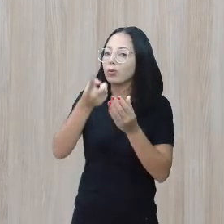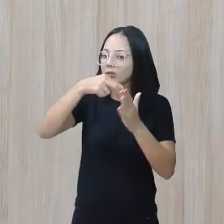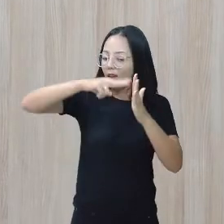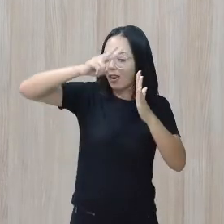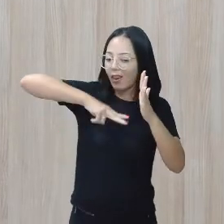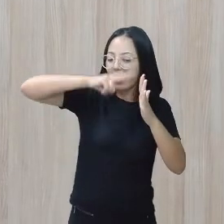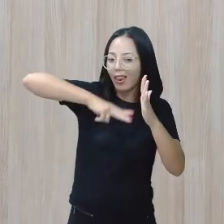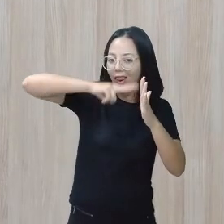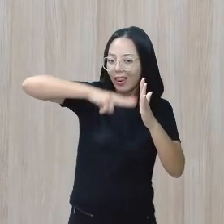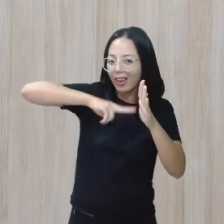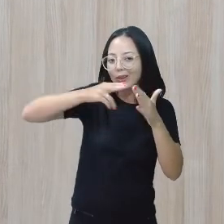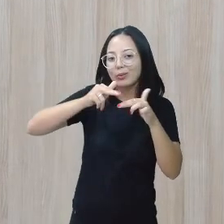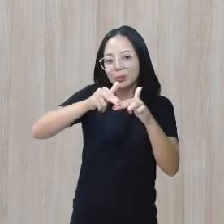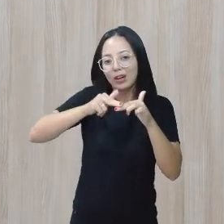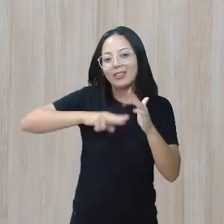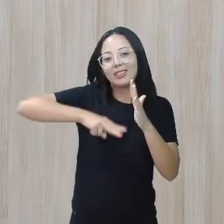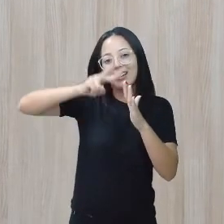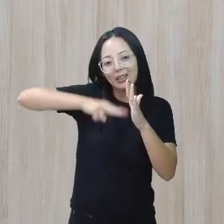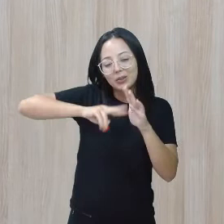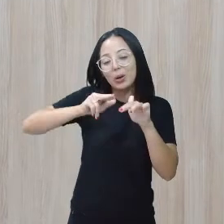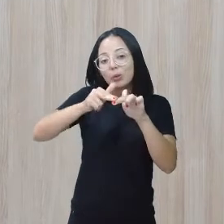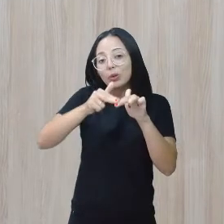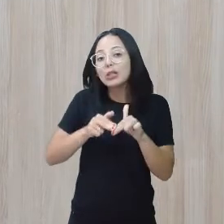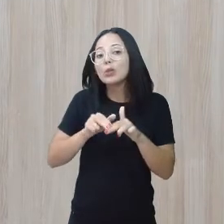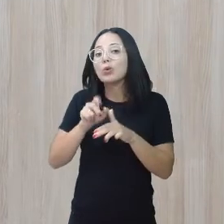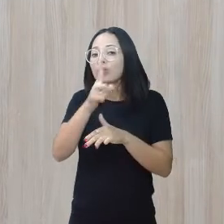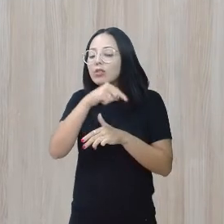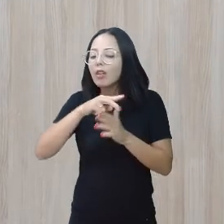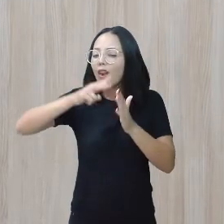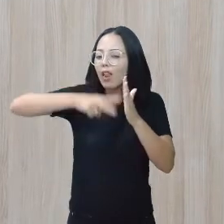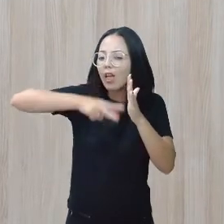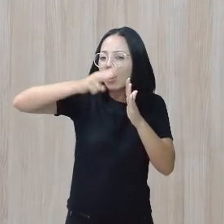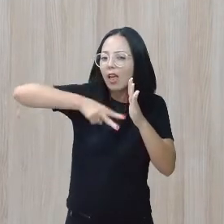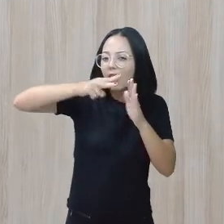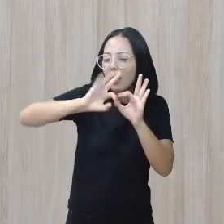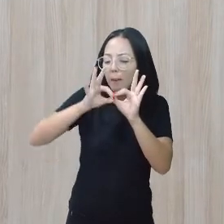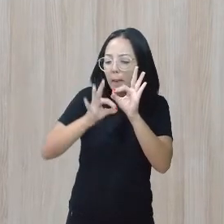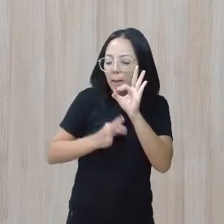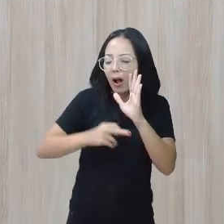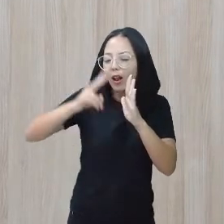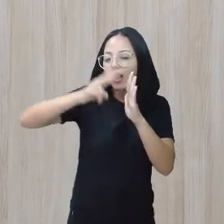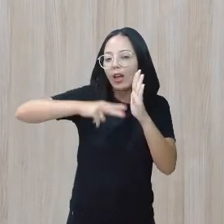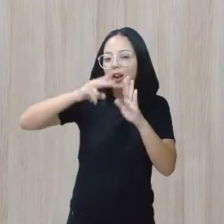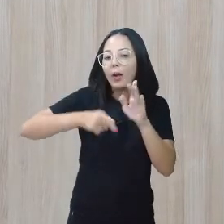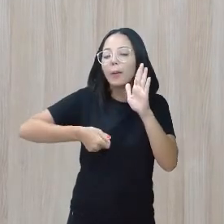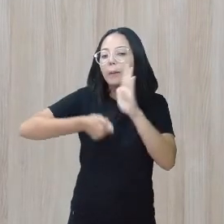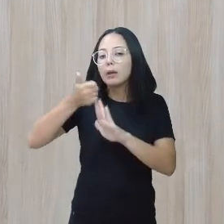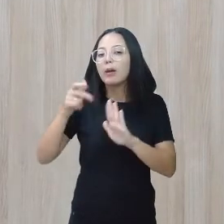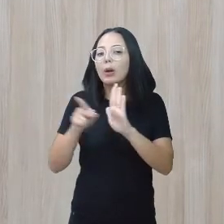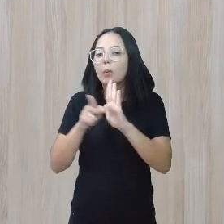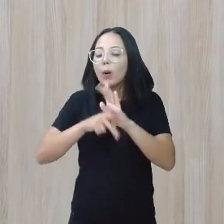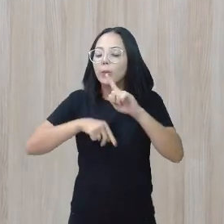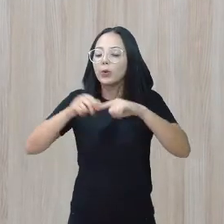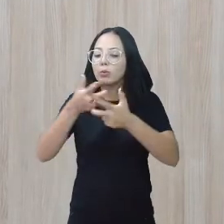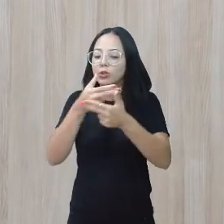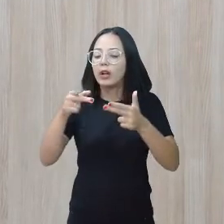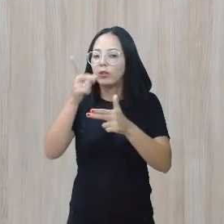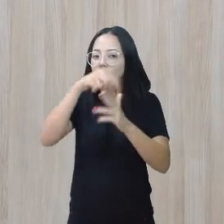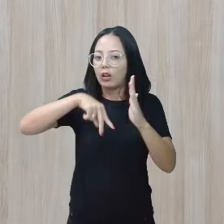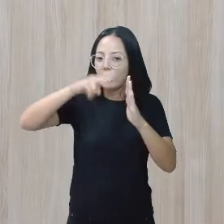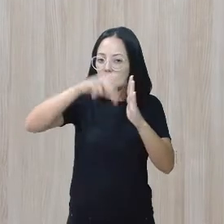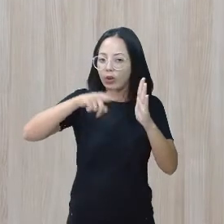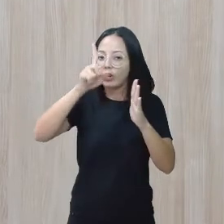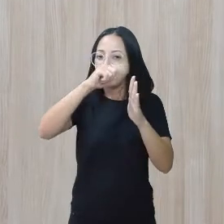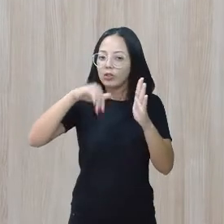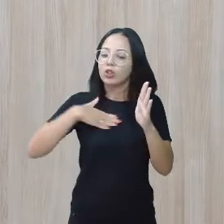da leitura, né? Por meio da leitura. Então, se cerque aí, primeiramente, dos objetos de leitura que você gosta, ou